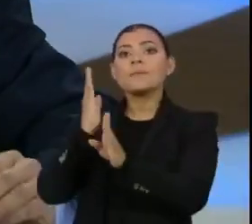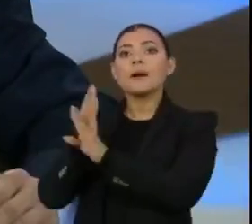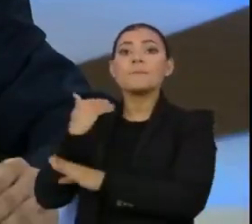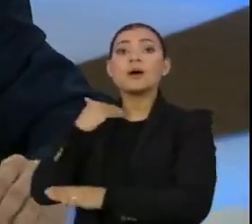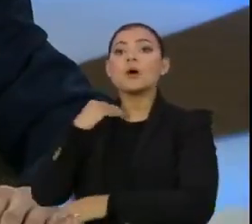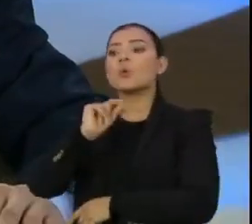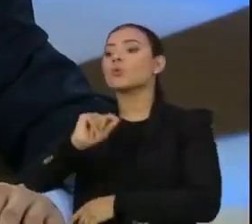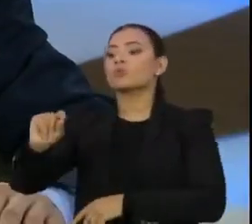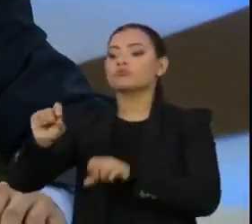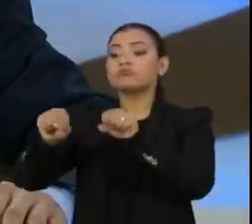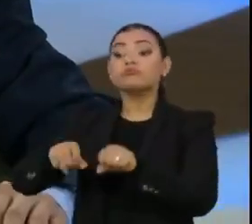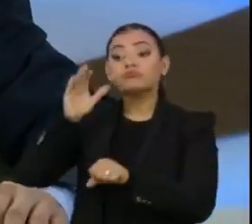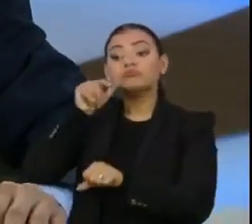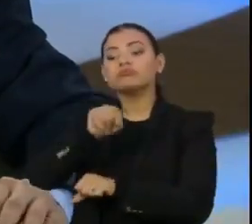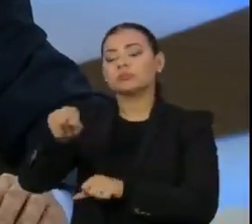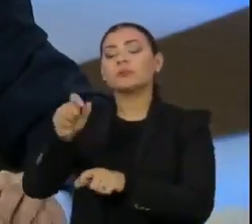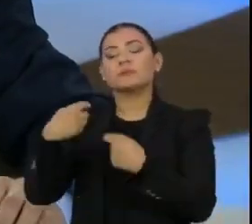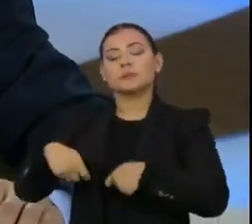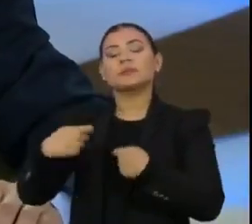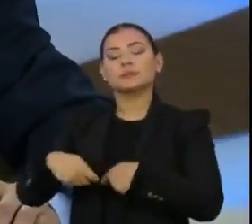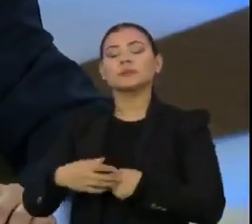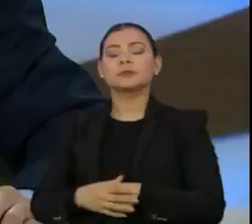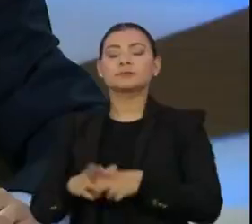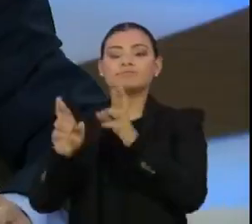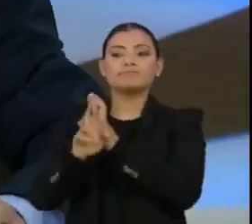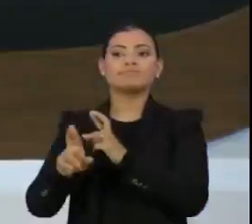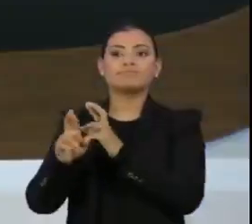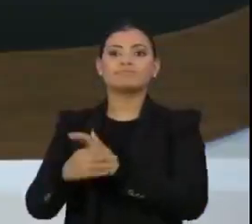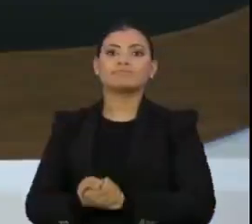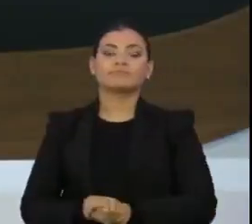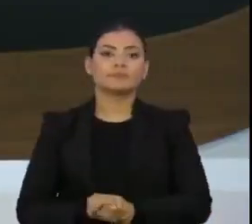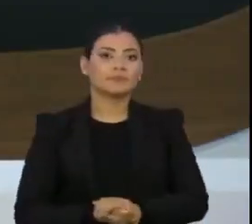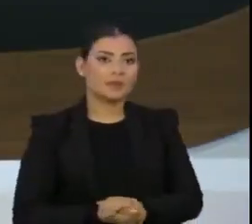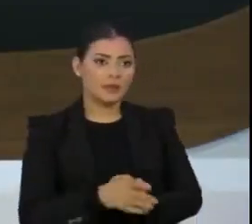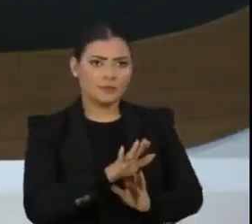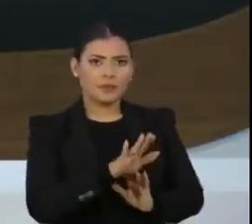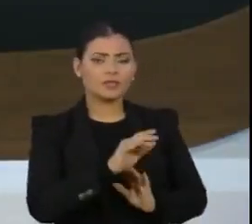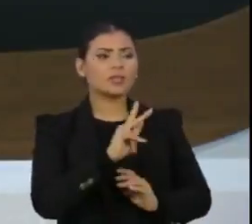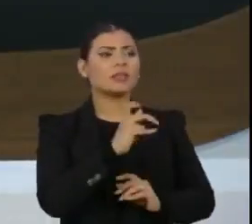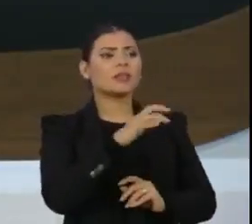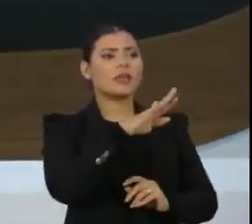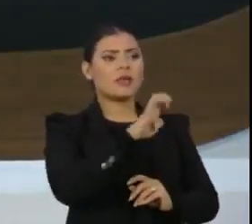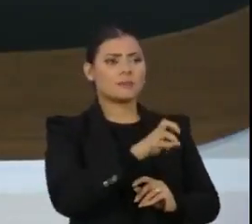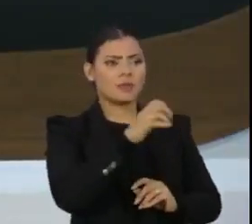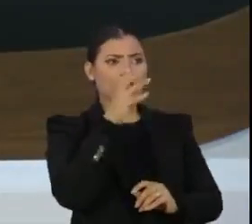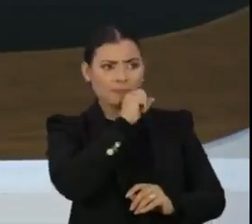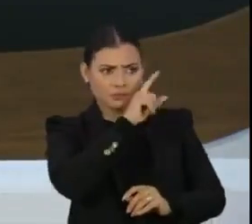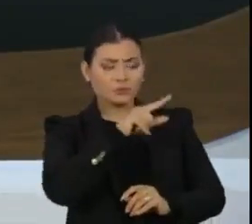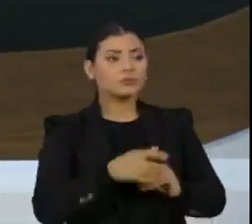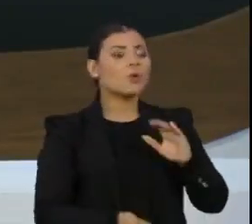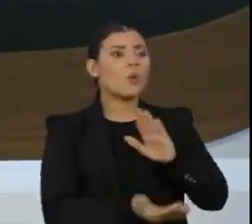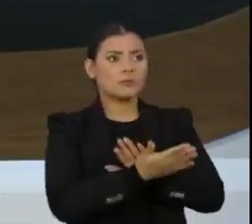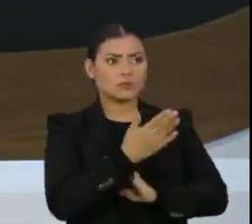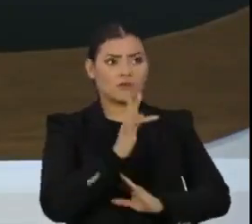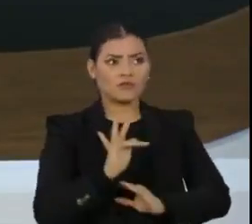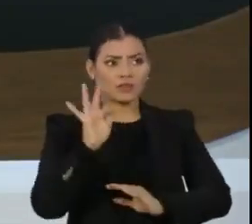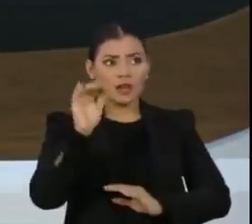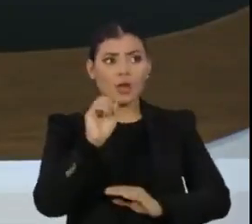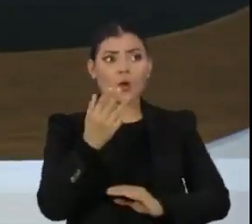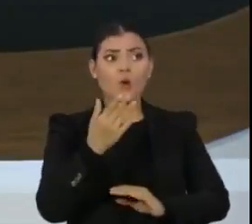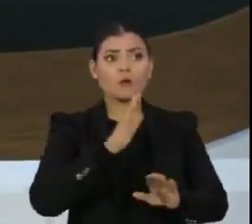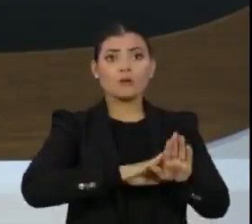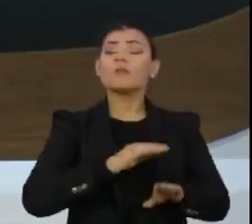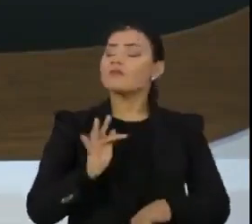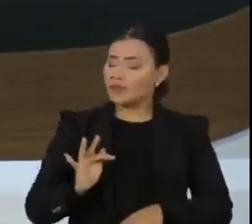bancários, fiscal e de dados para ser apurados. Mas uma corrupção, desculpa, Guilherme, corrupção no nível federal ou quando o dinheiro